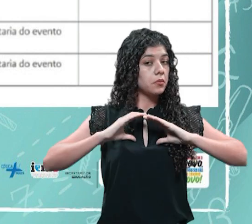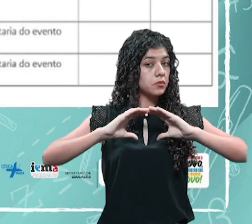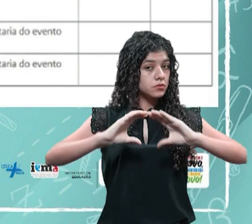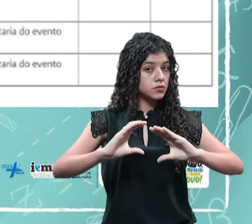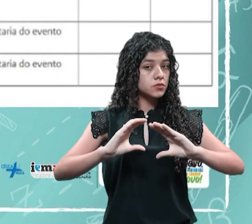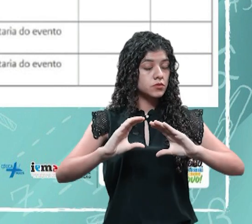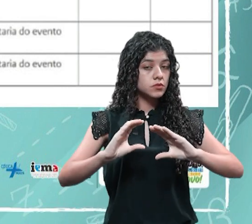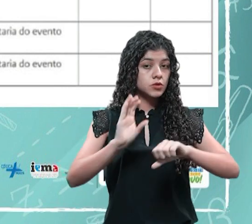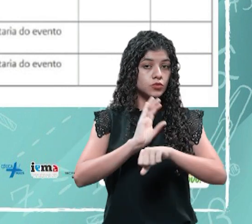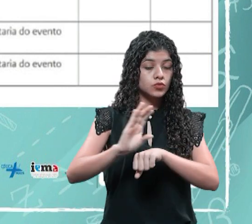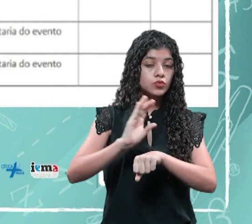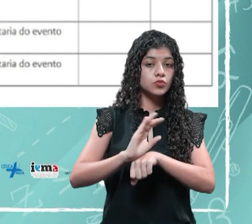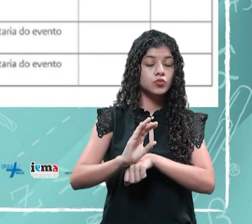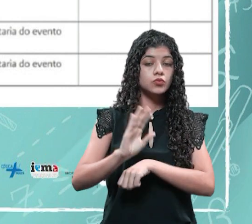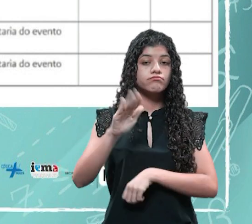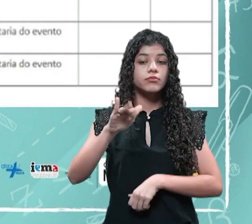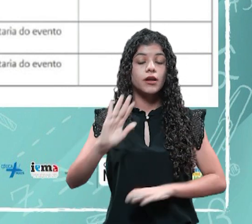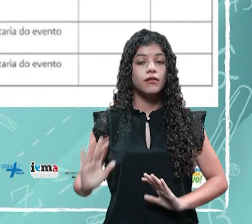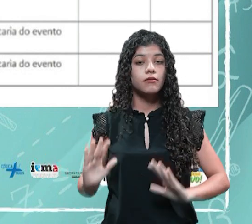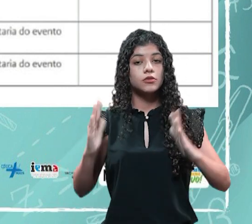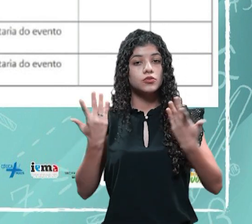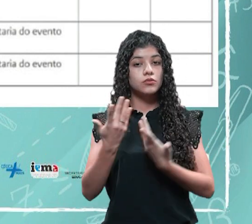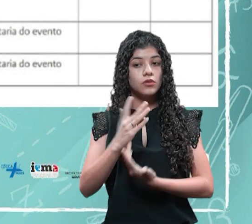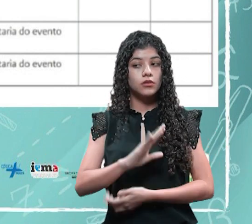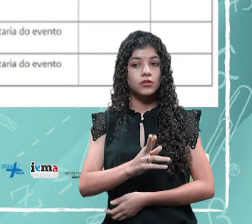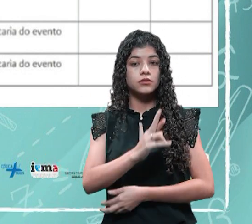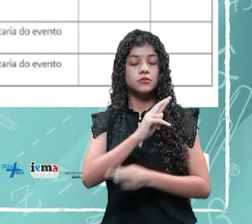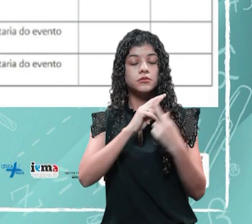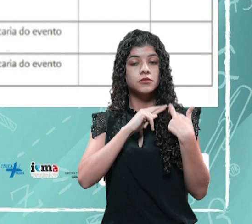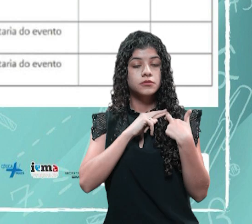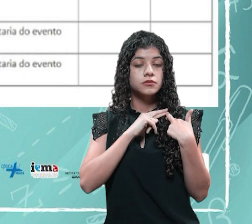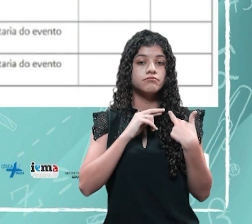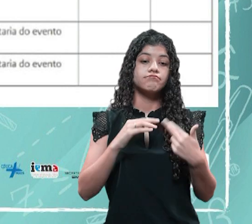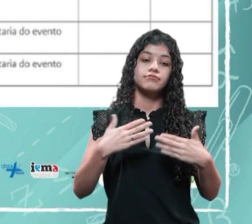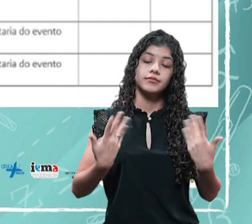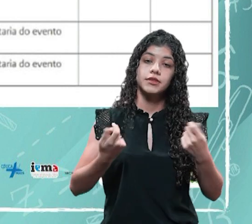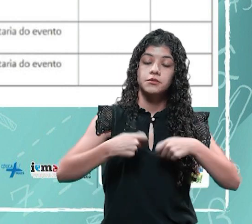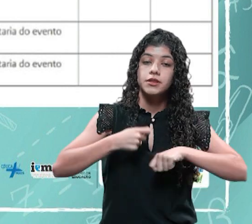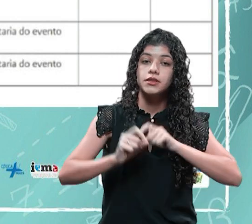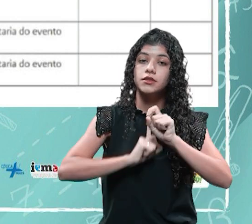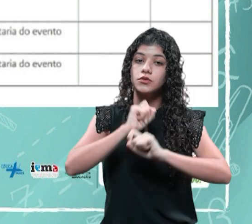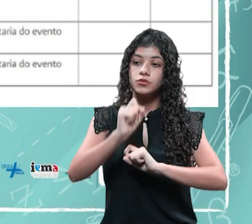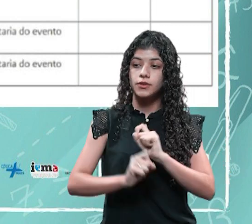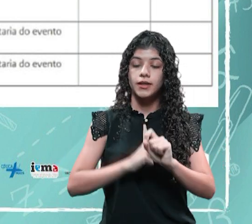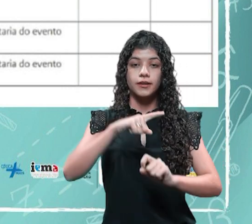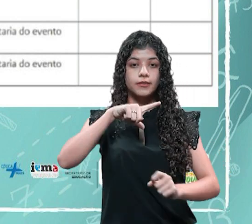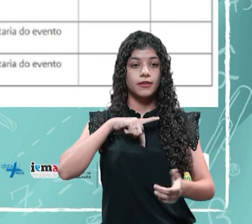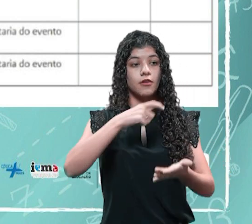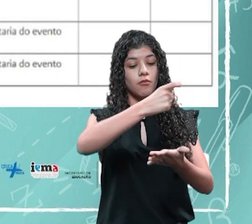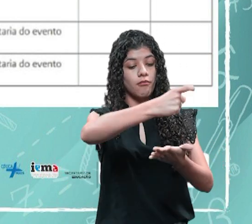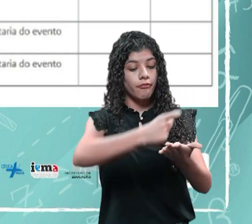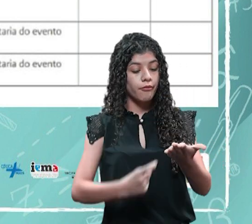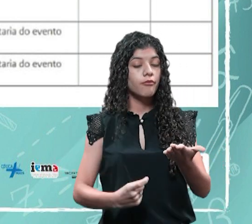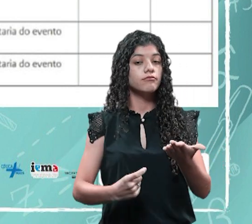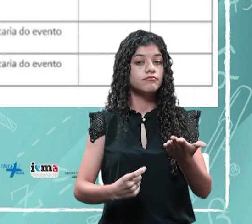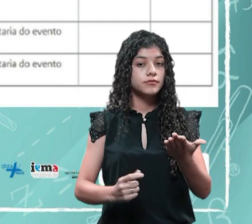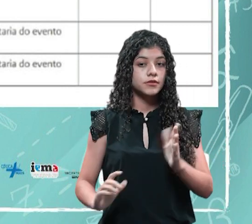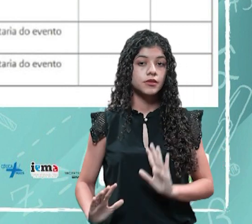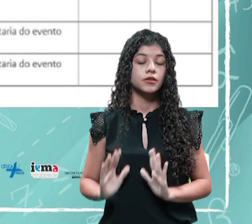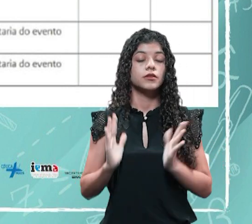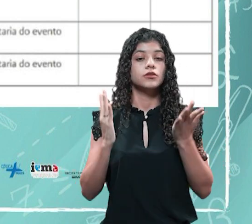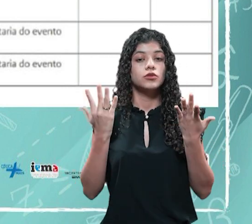curso? Quem for responsável, fulano de tal, e qual a situação? Então, a gente precisa desse checklist para